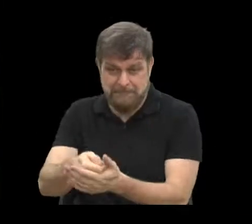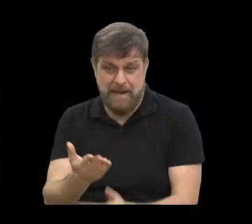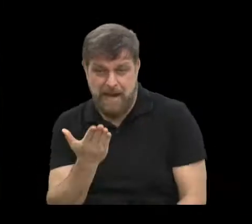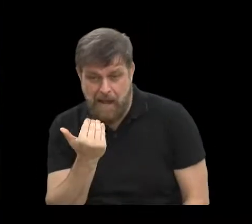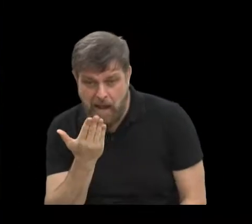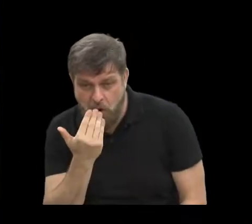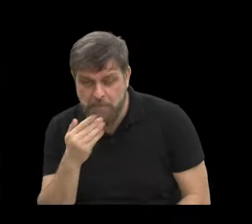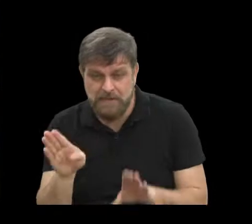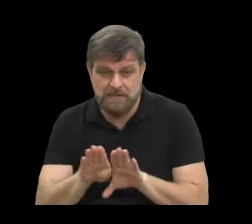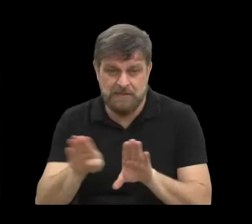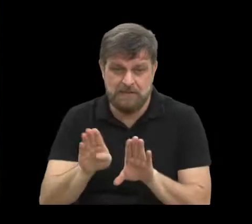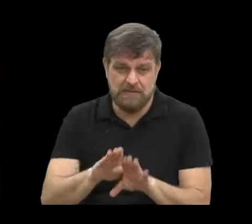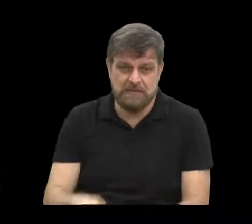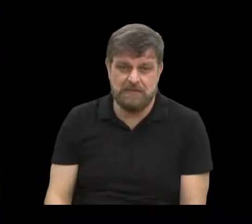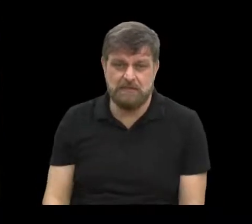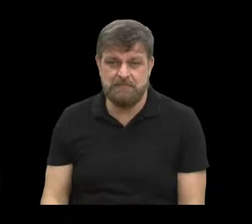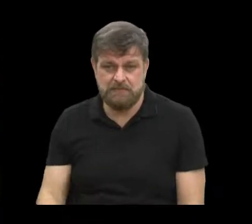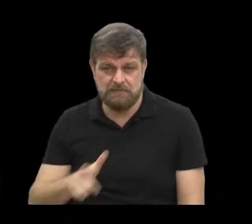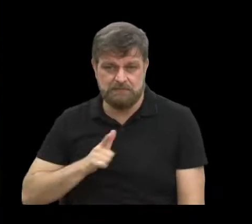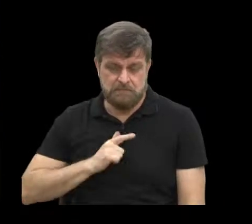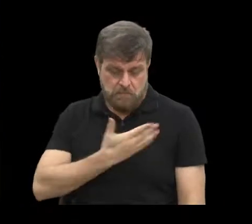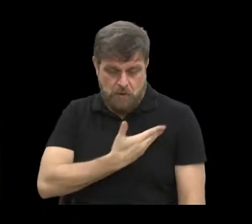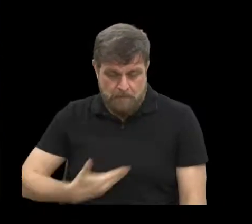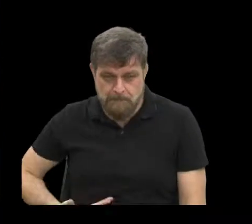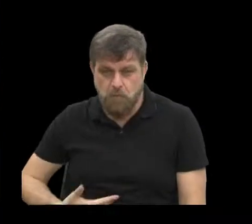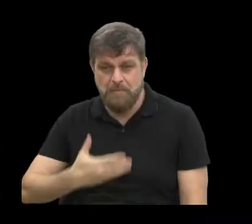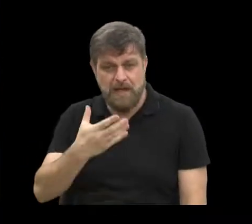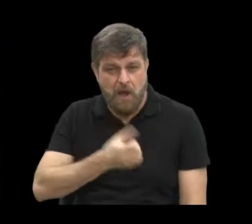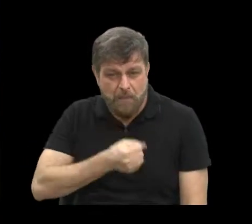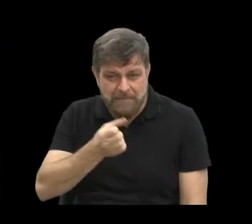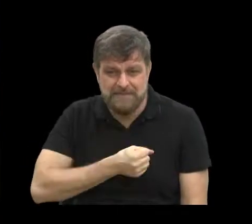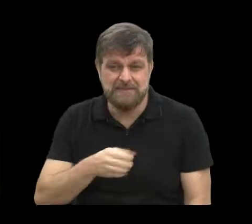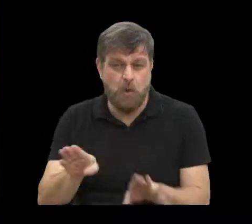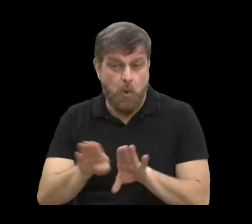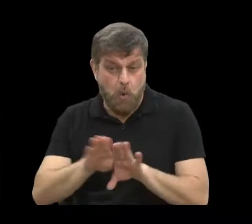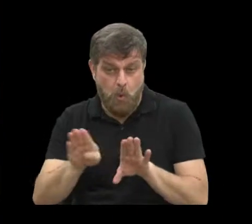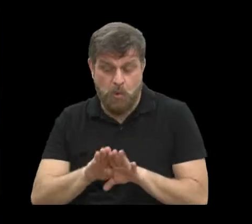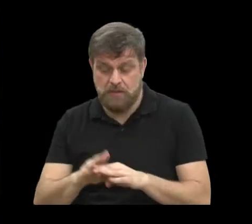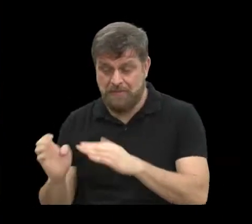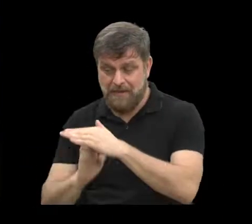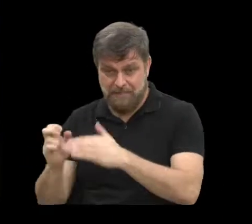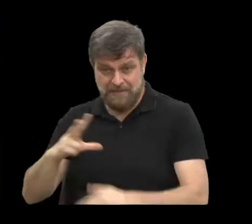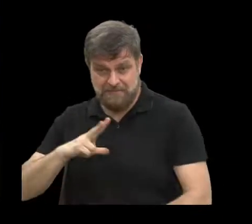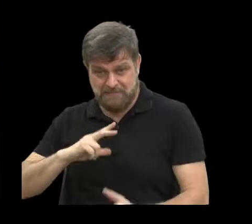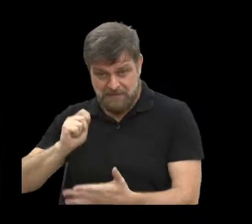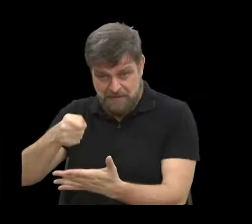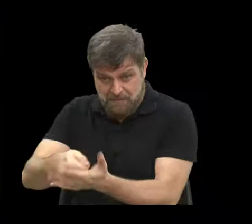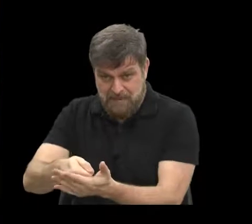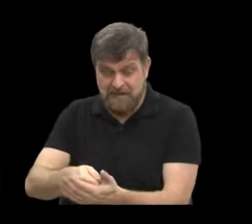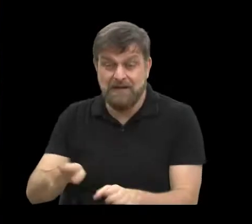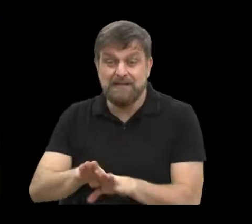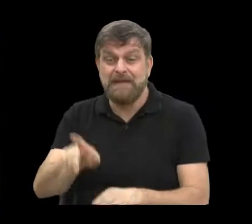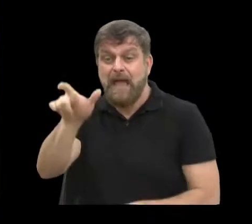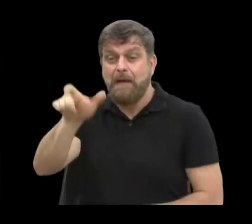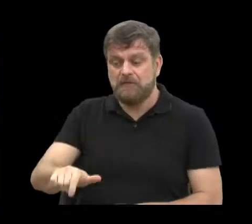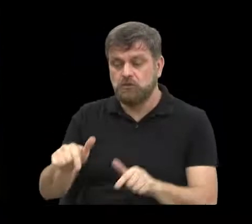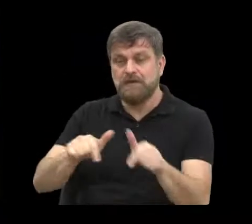de previdência social pública ou benefícios de previdência privada, o